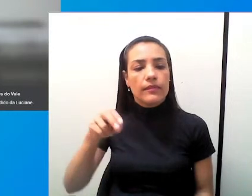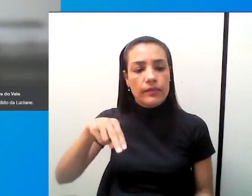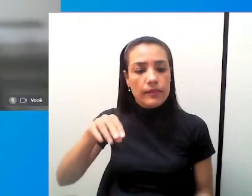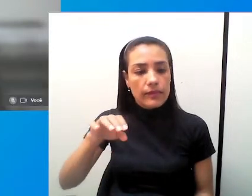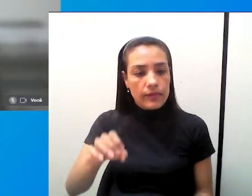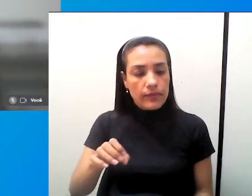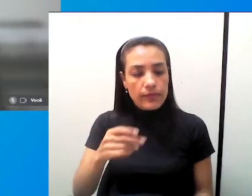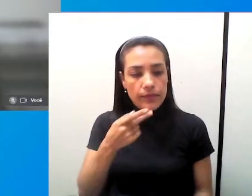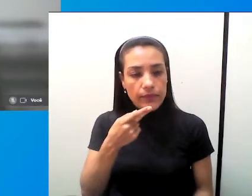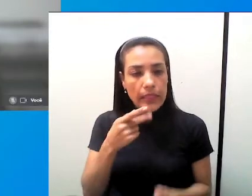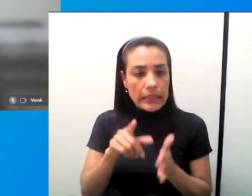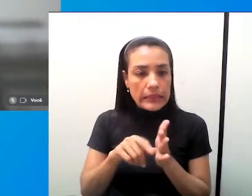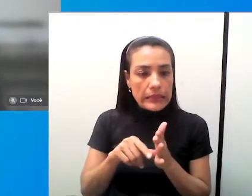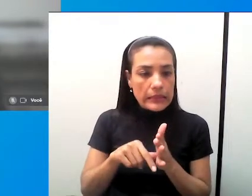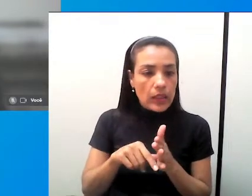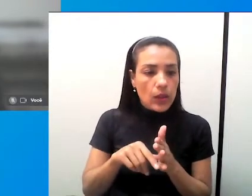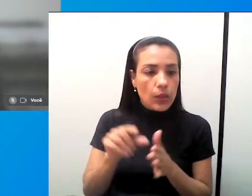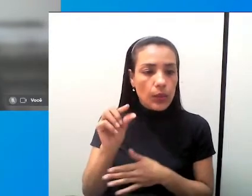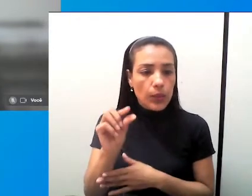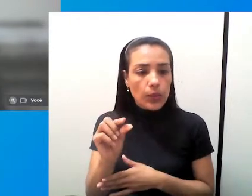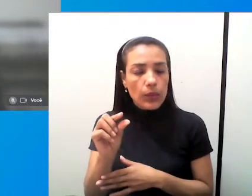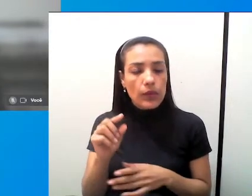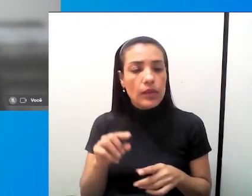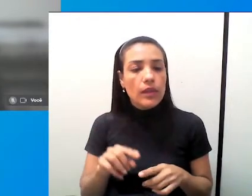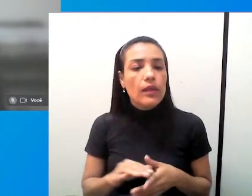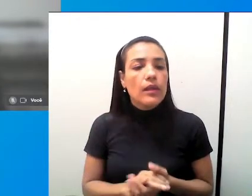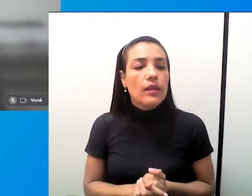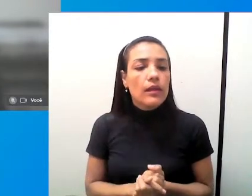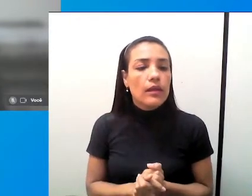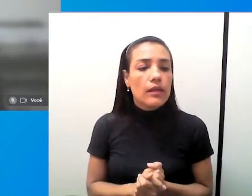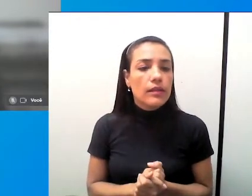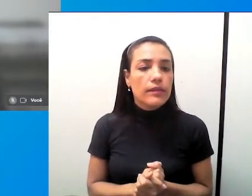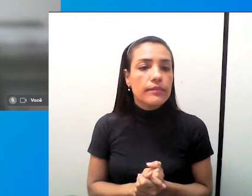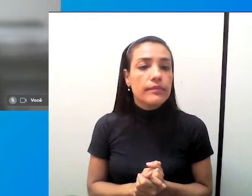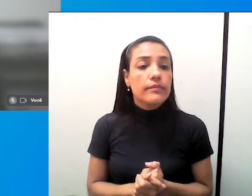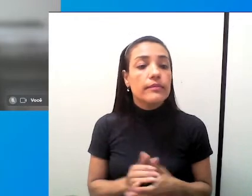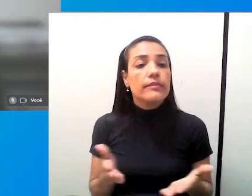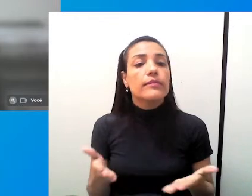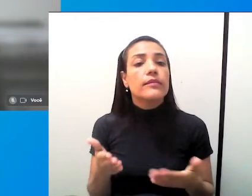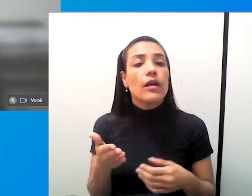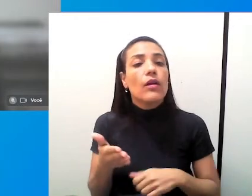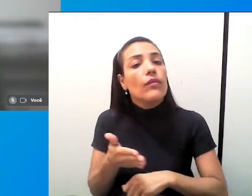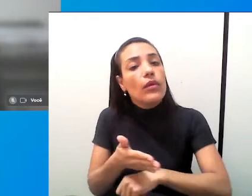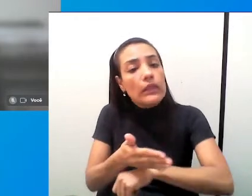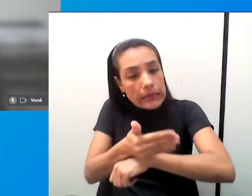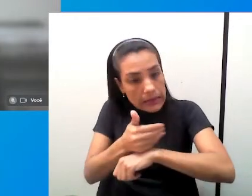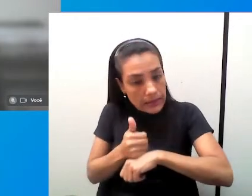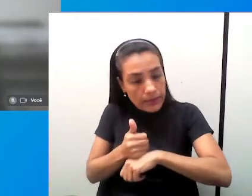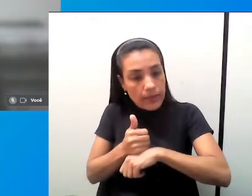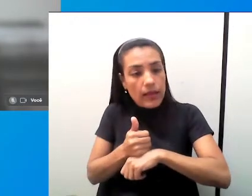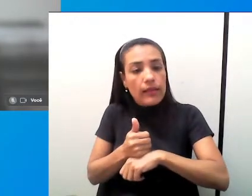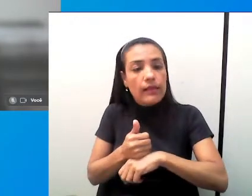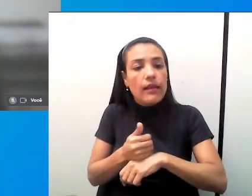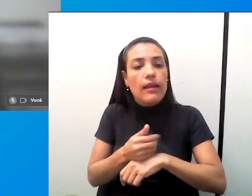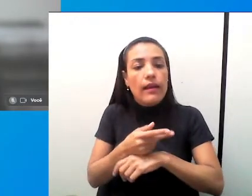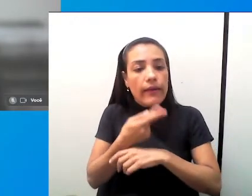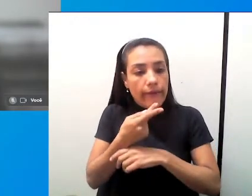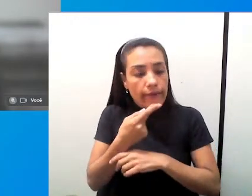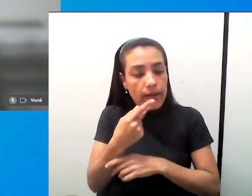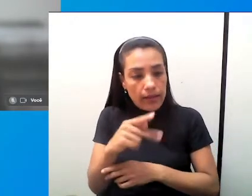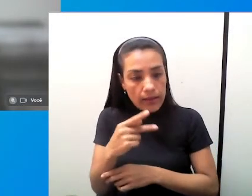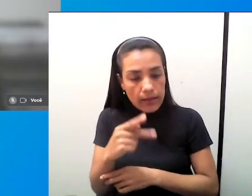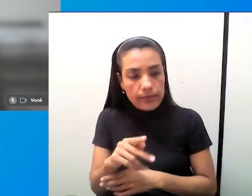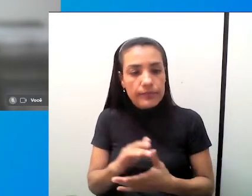um pouquinho a programação, ela tem aula em seguida, então vou antecipar a fala dela, a apresentação dela. Então,